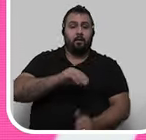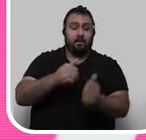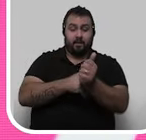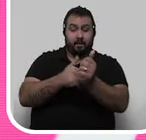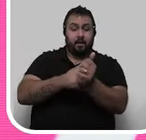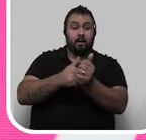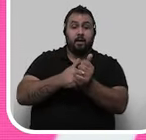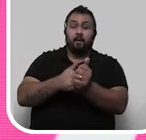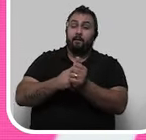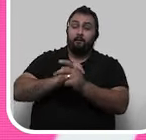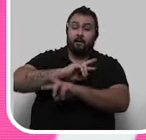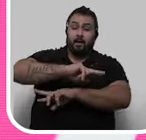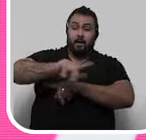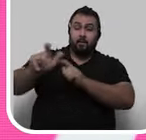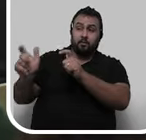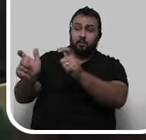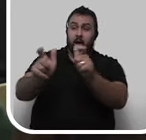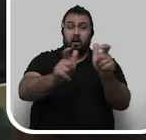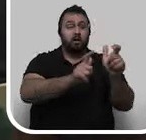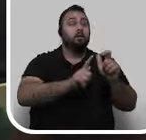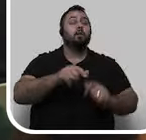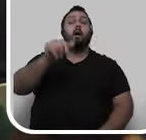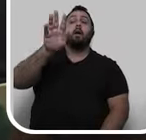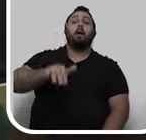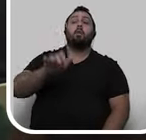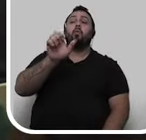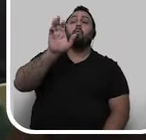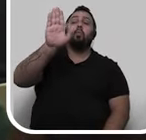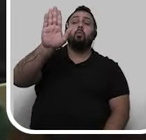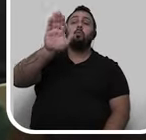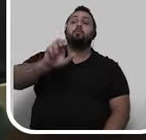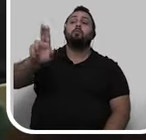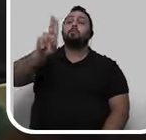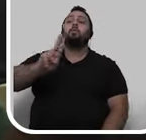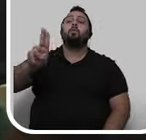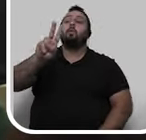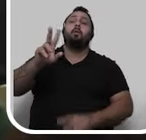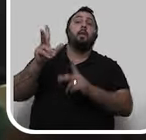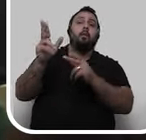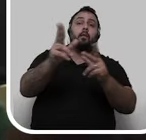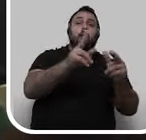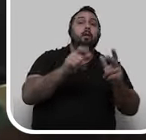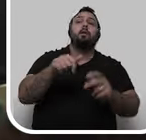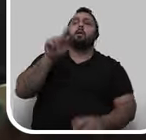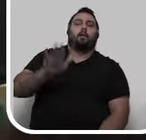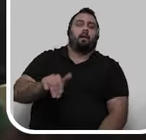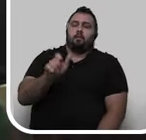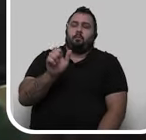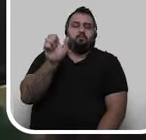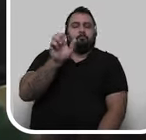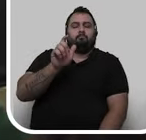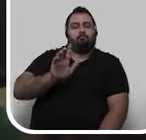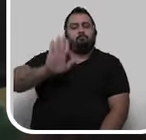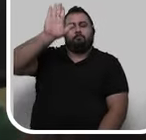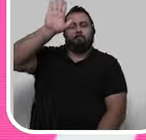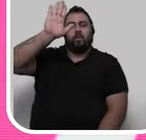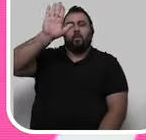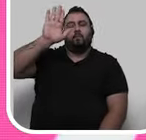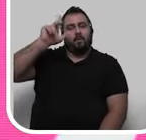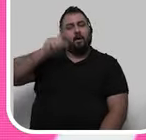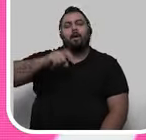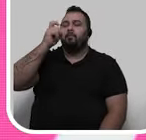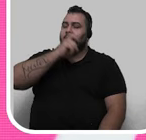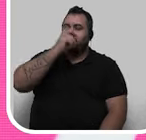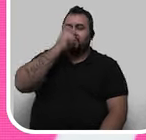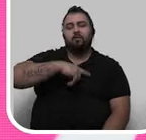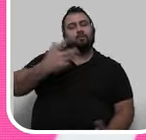aqui reaproveita a senha? Em vários aplicativos diferentes. Quem não levantou a mão é mentiroso. Todo mundo